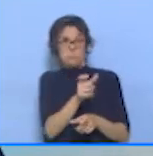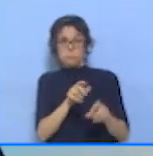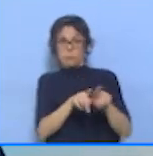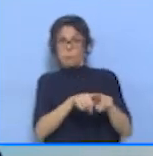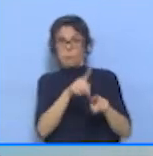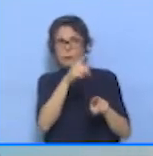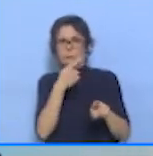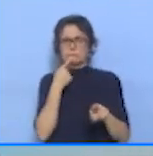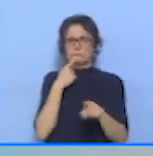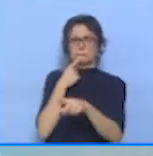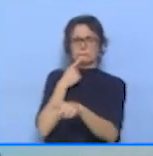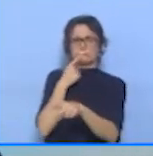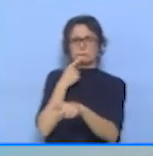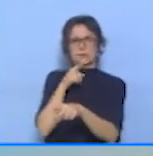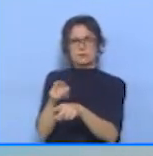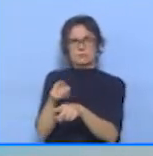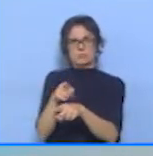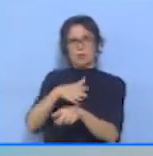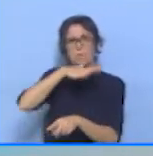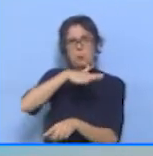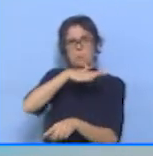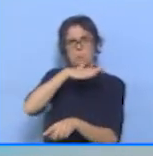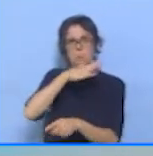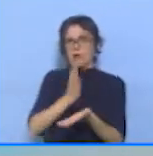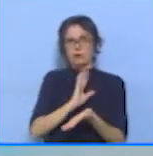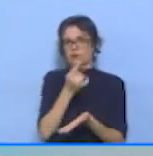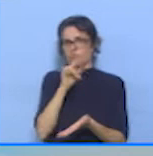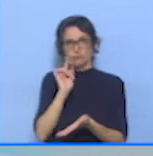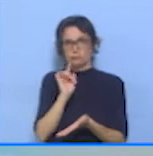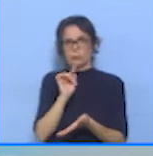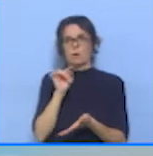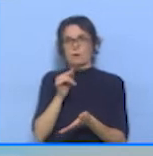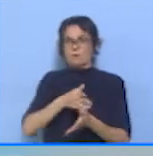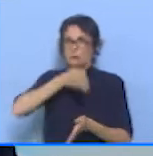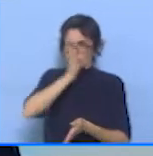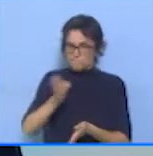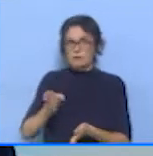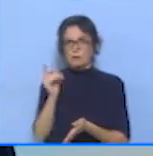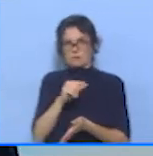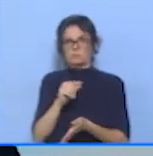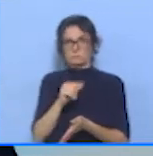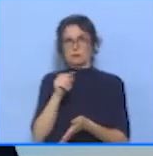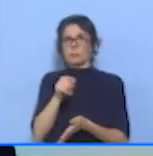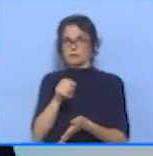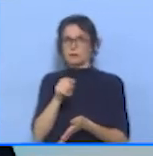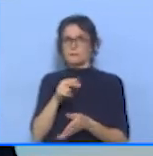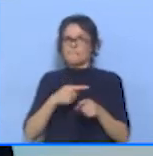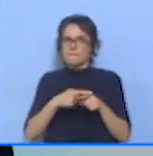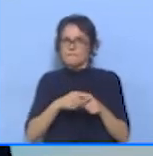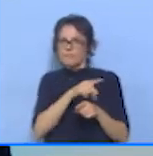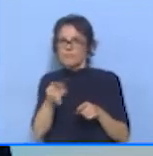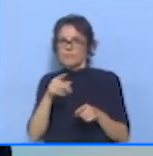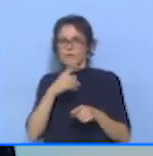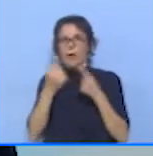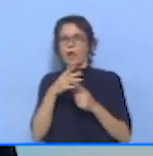se podem ficar pelas palavras, têm mesmo que agir. É curioso que, quando olhamos para as declarações de vários